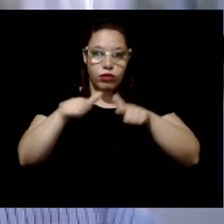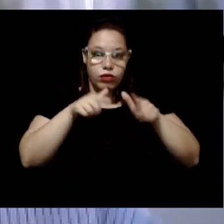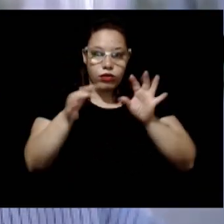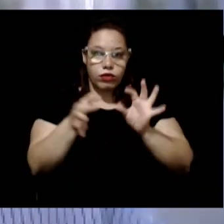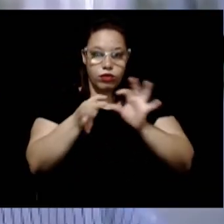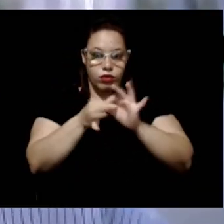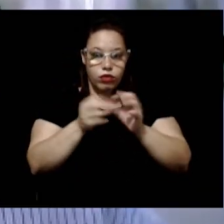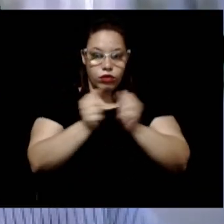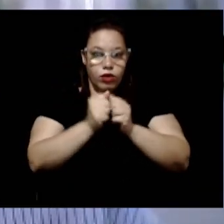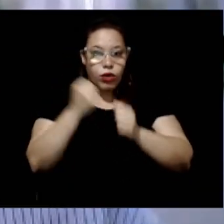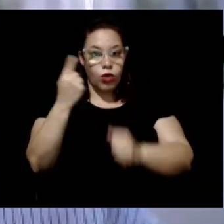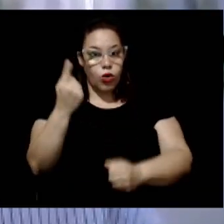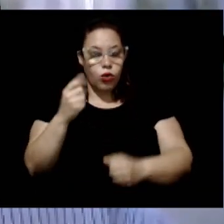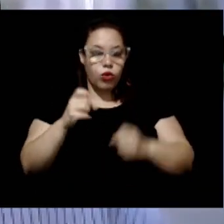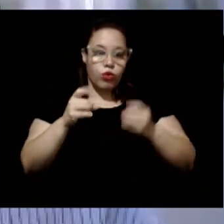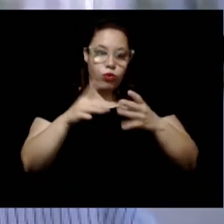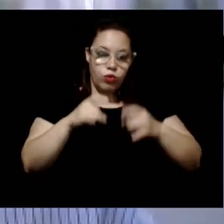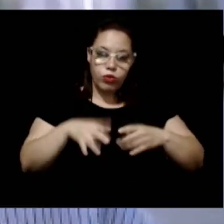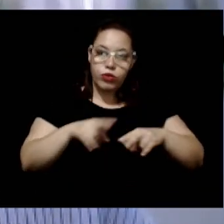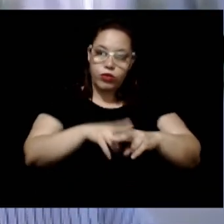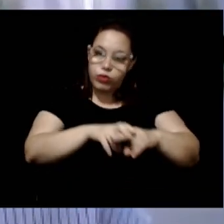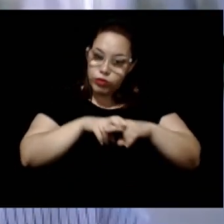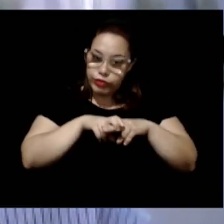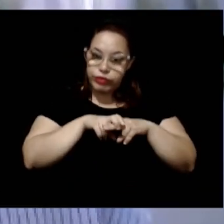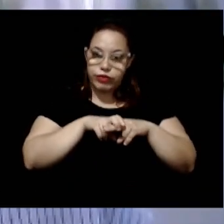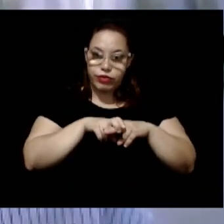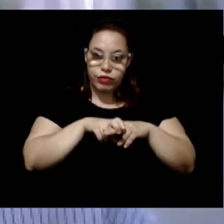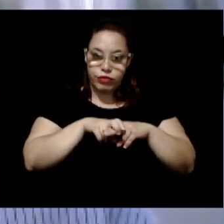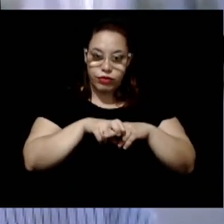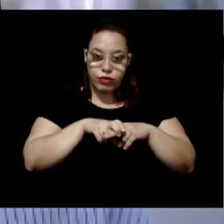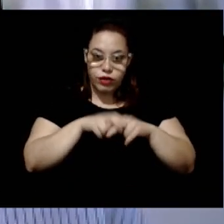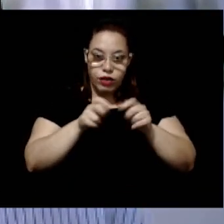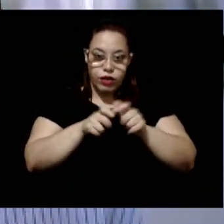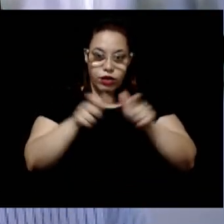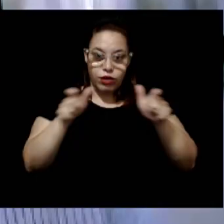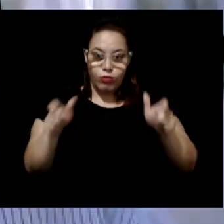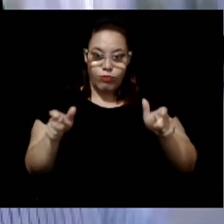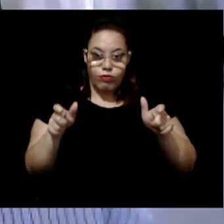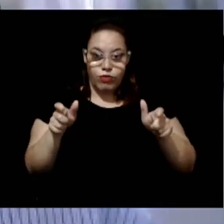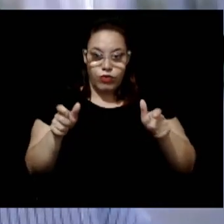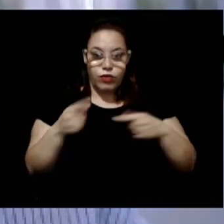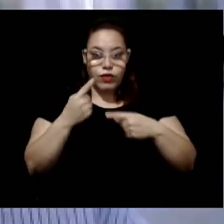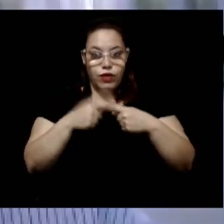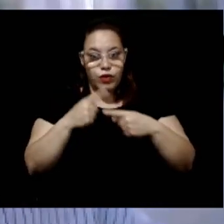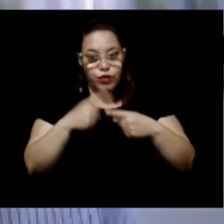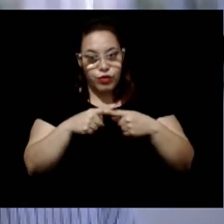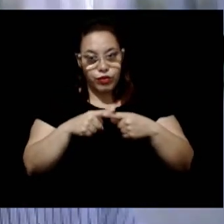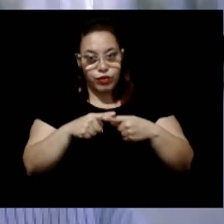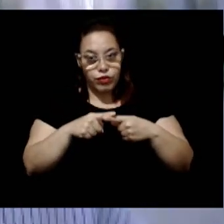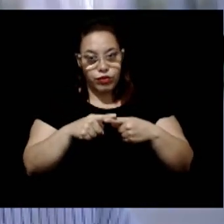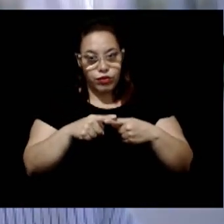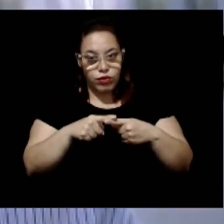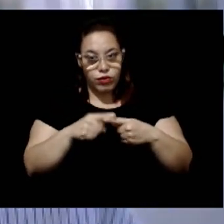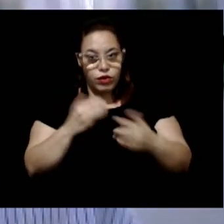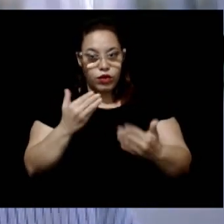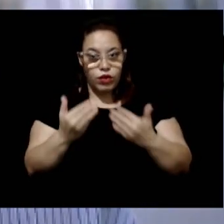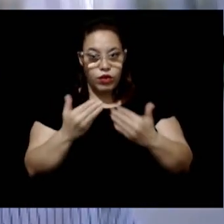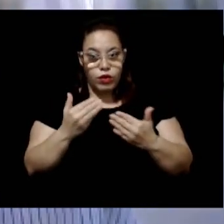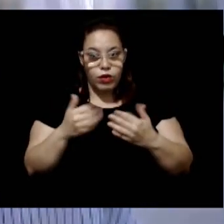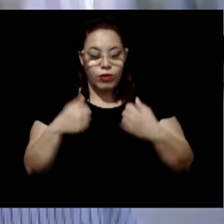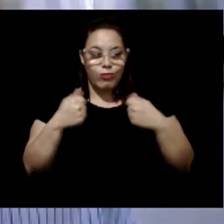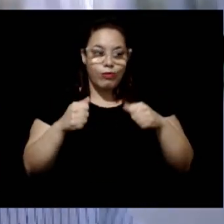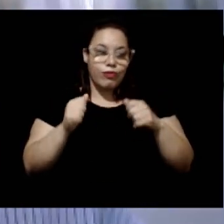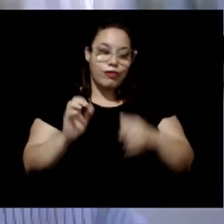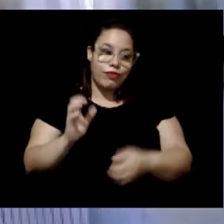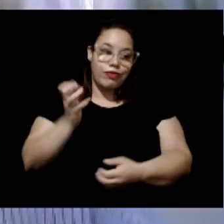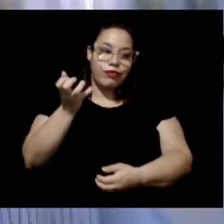especialistas. Por isso que muitas vezes amplia esse número de doenças, porque aquelas que têm o mesmo mecanismo, a gente acaba também ajudando